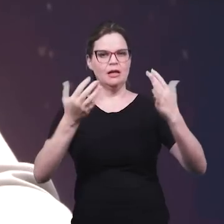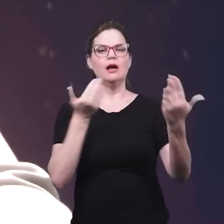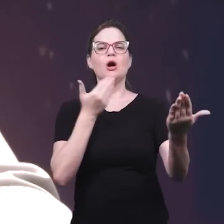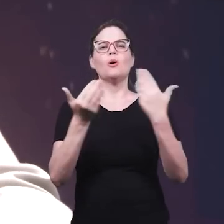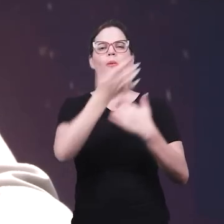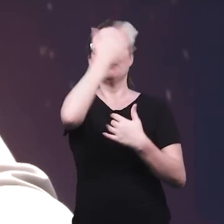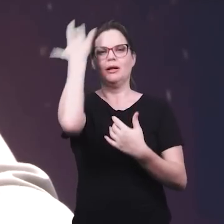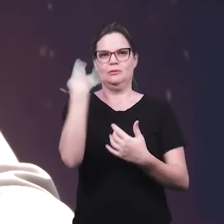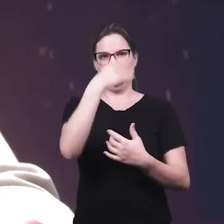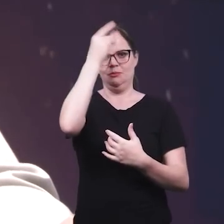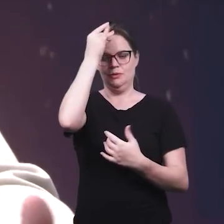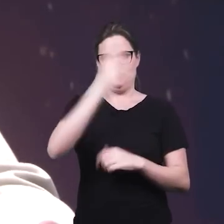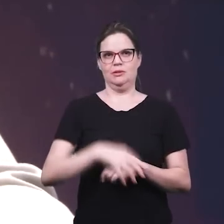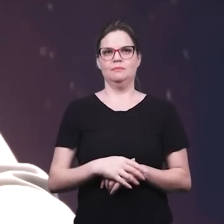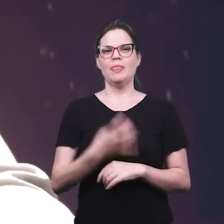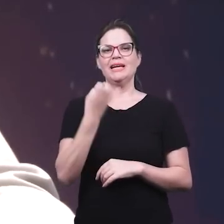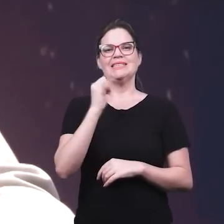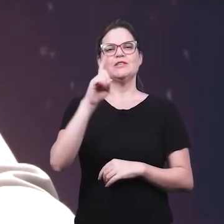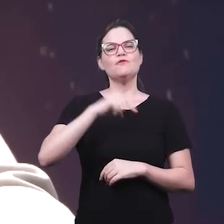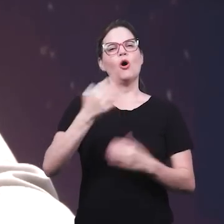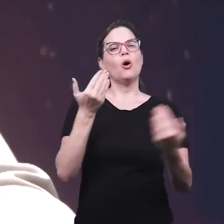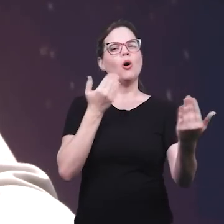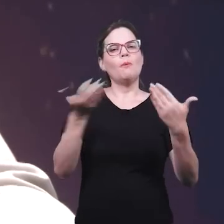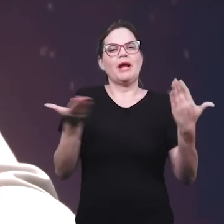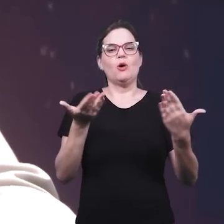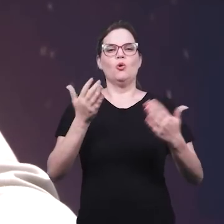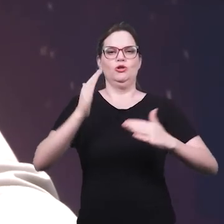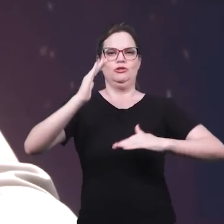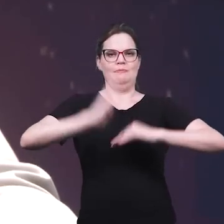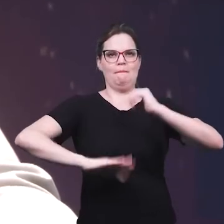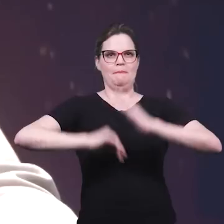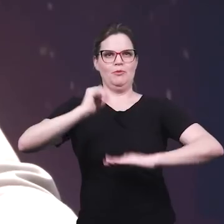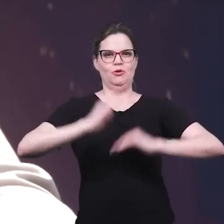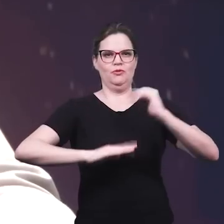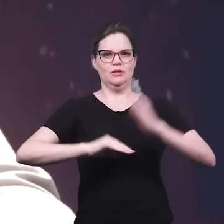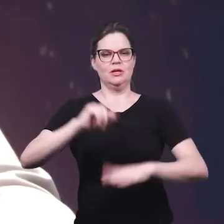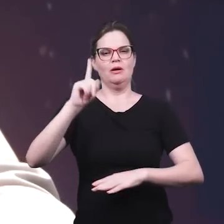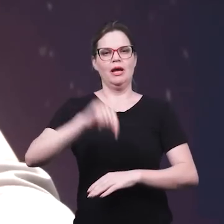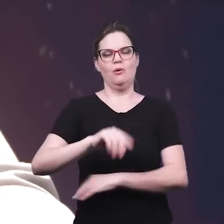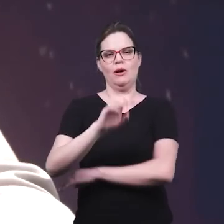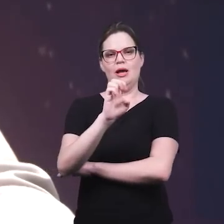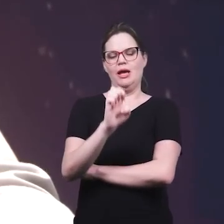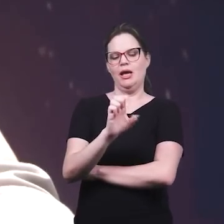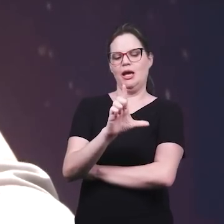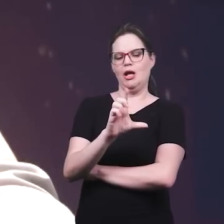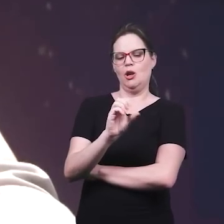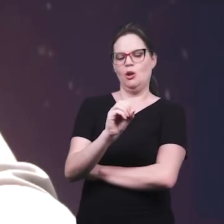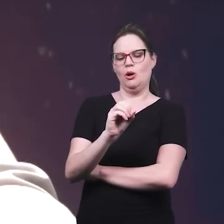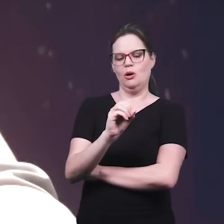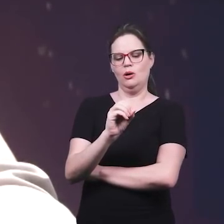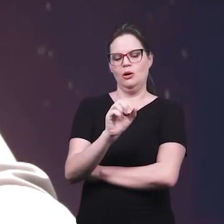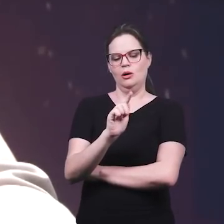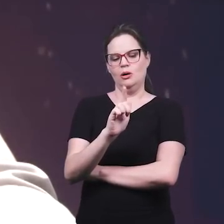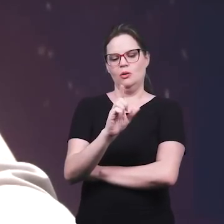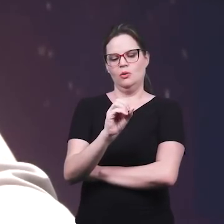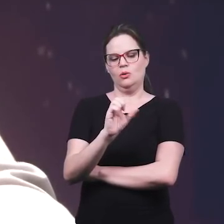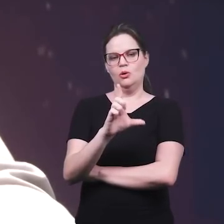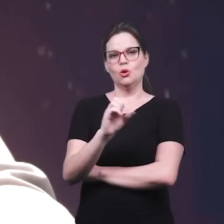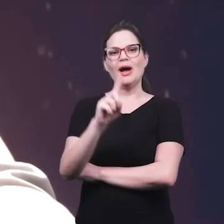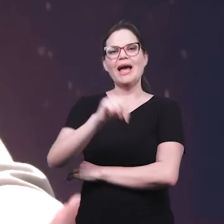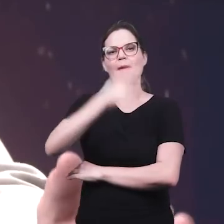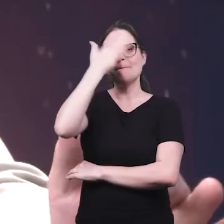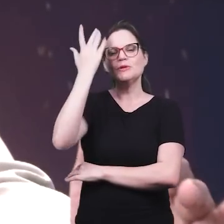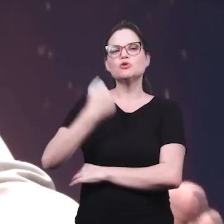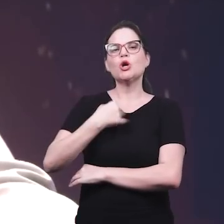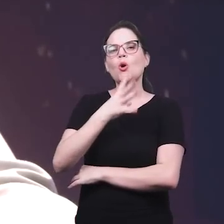profissão seria hoje mais ou menos o que seria o enólogo hoje. O enólogo ele é aquele profissional que ele fabrica o vinho, ele conhece toda a produção